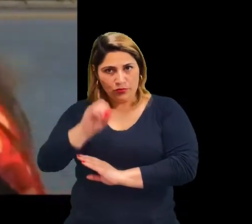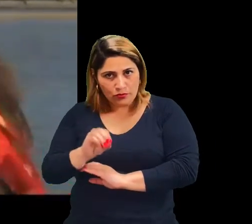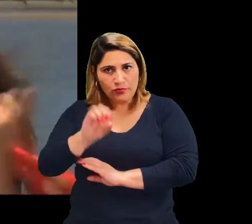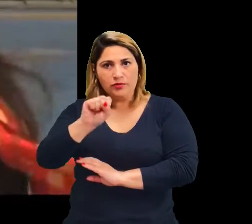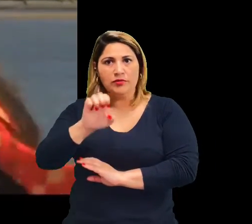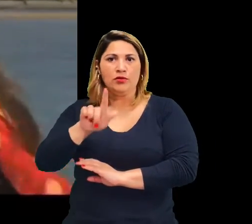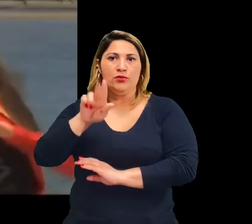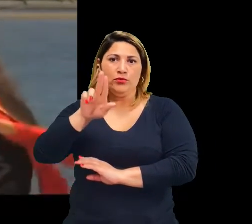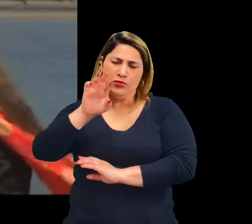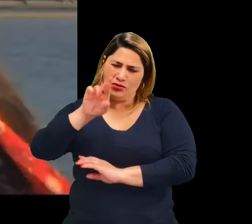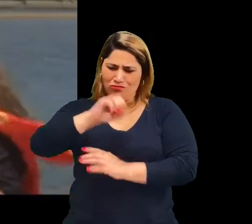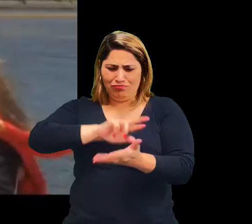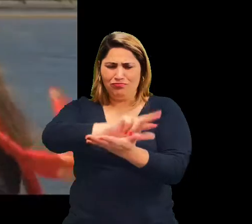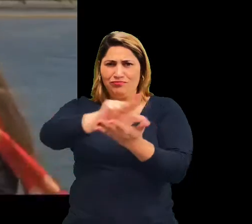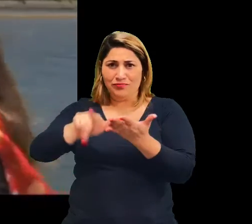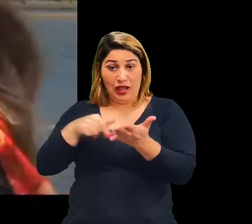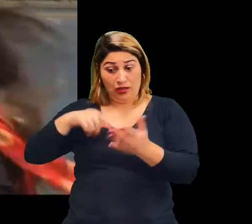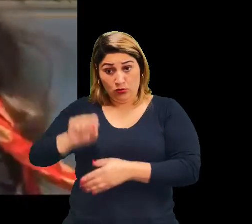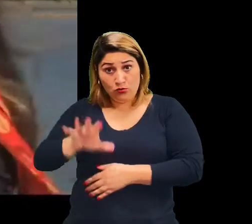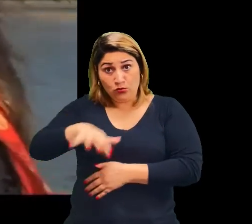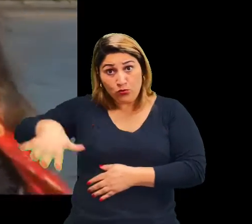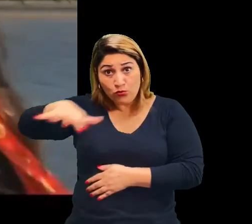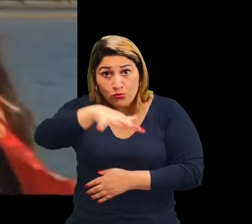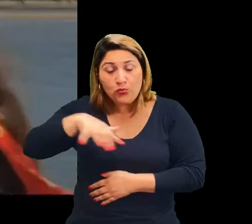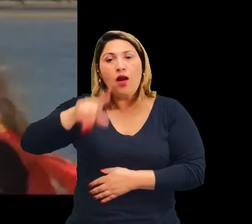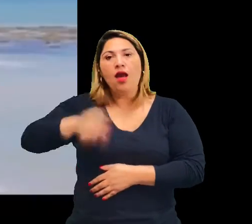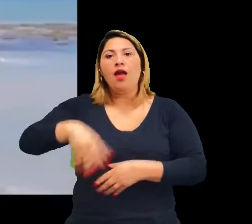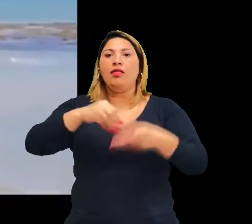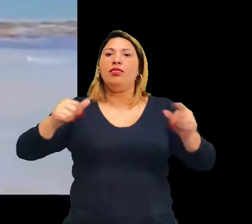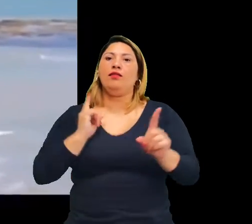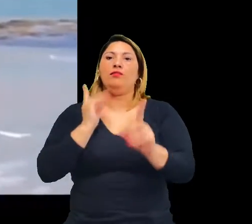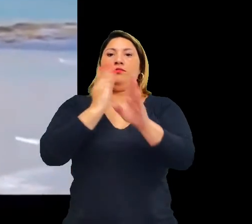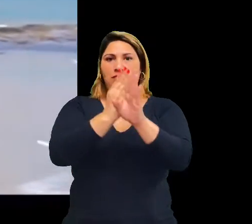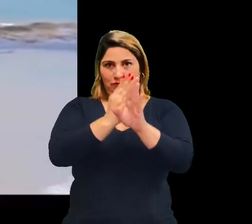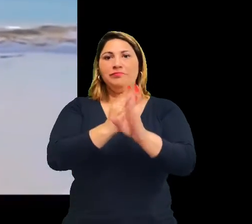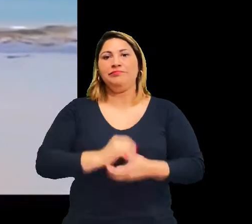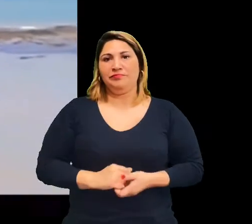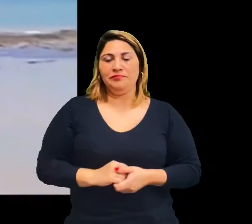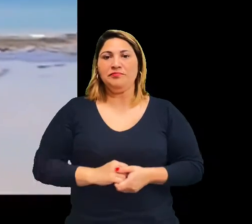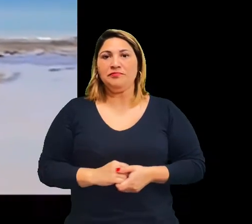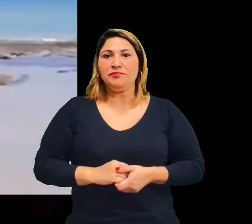Alcobaça e Caravelas ao sul, é a chamada Terra do Descobrimento.